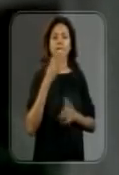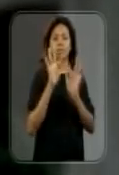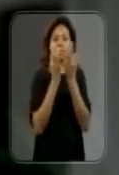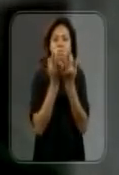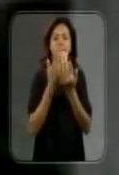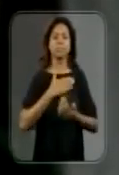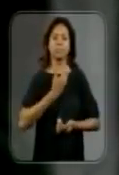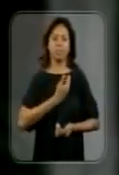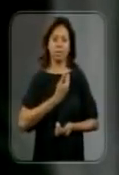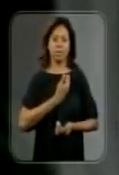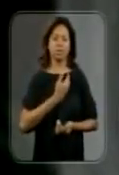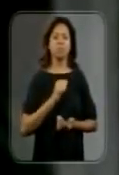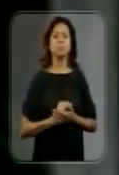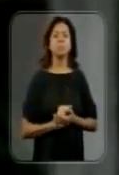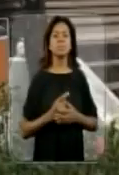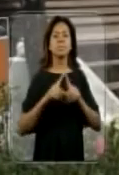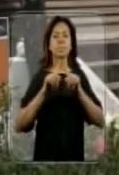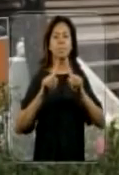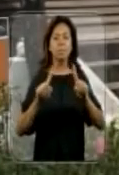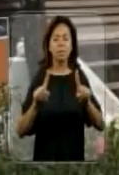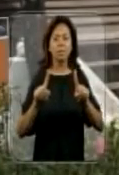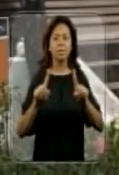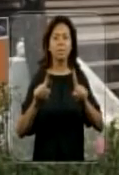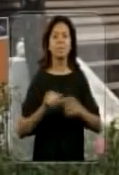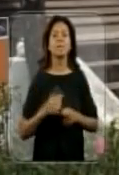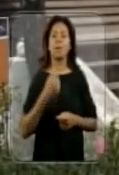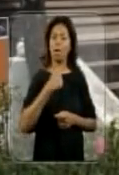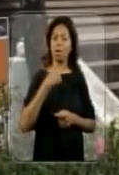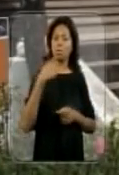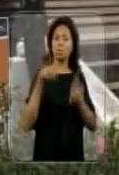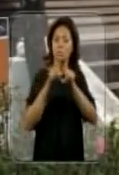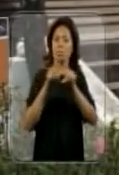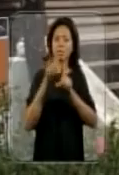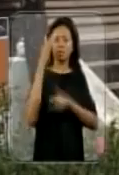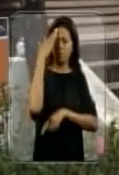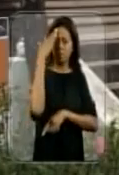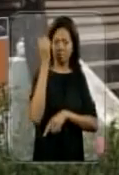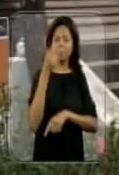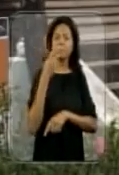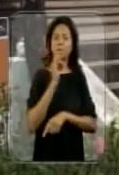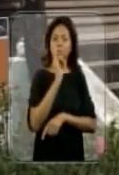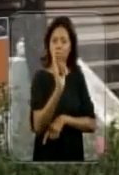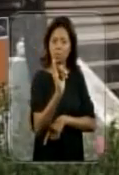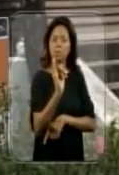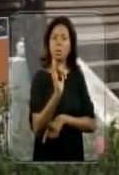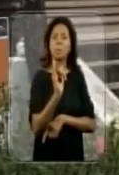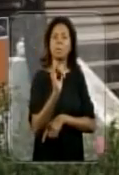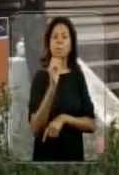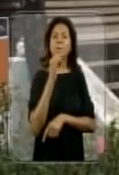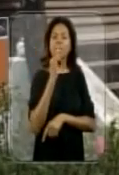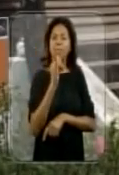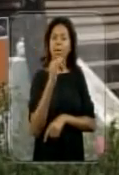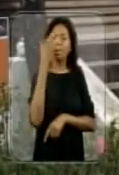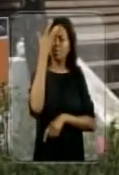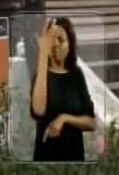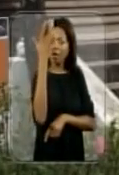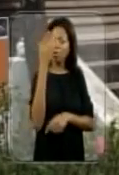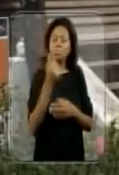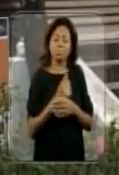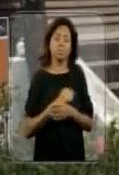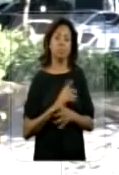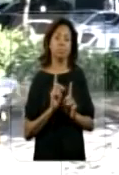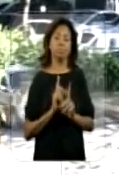minha família e para meus amigos. Mas eu também sabia que essa notícia não é uma notícia muito fácil